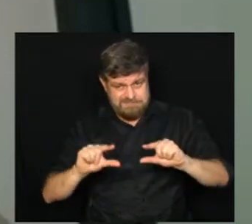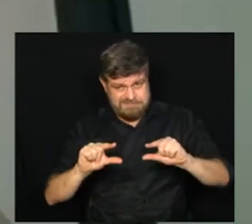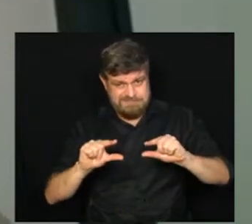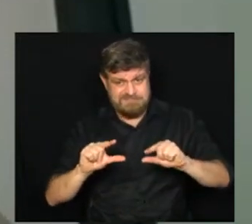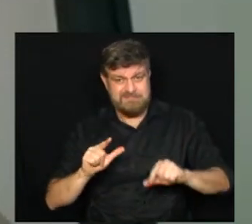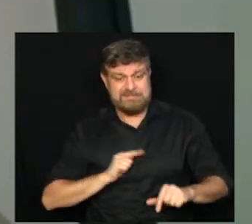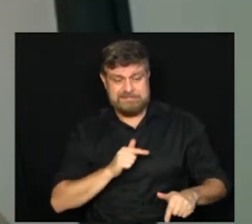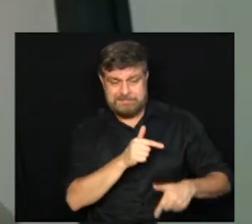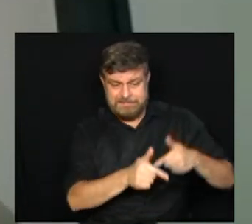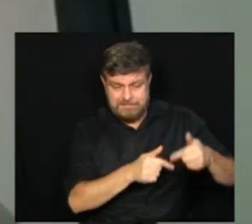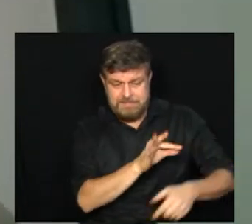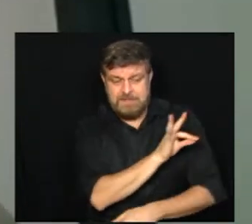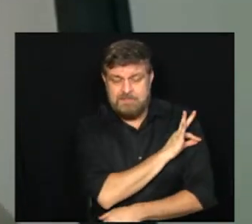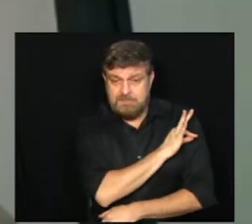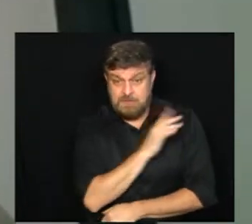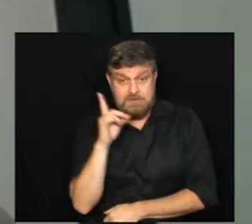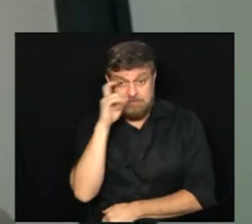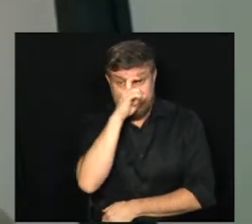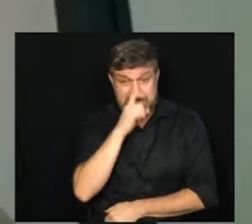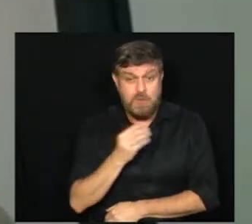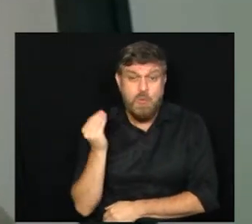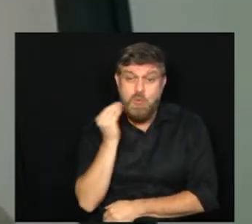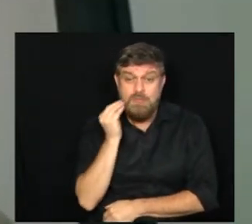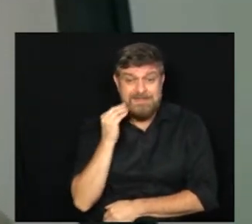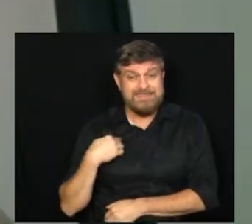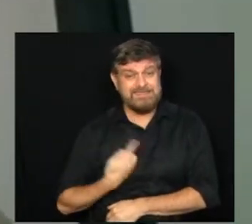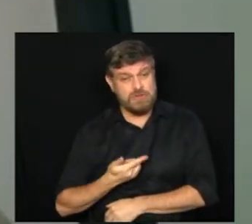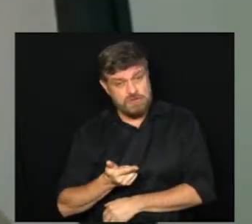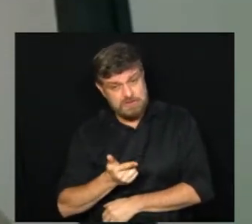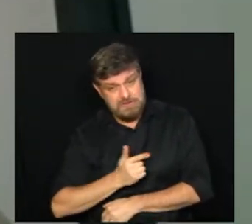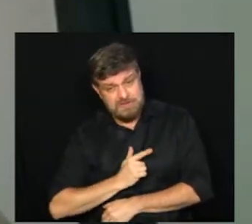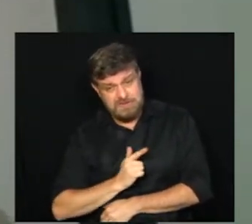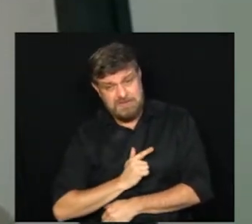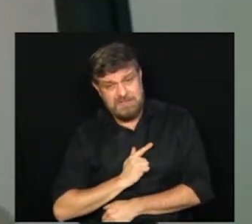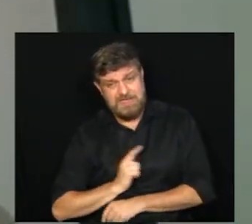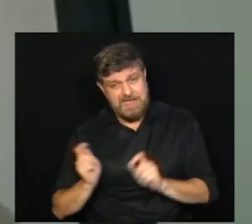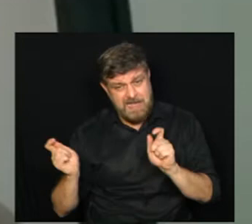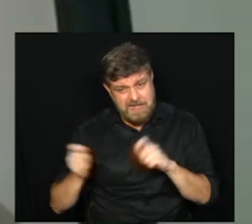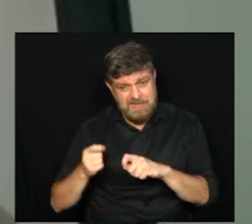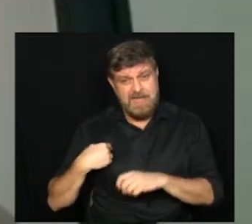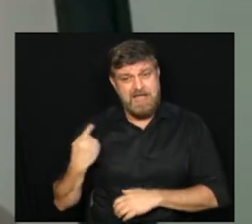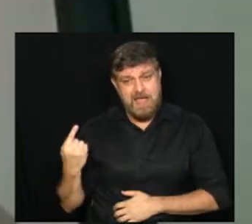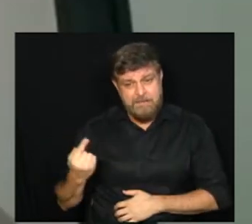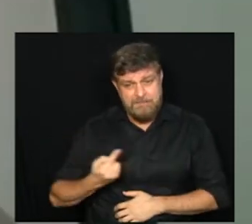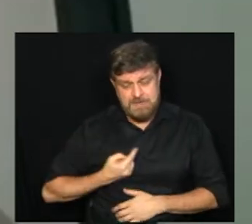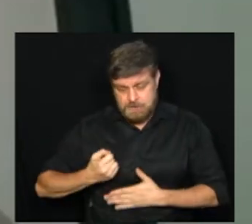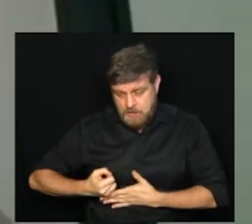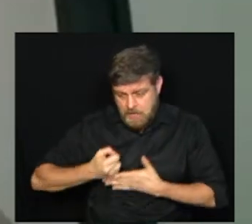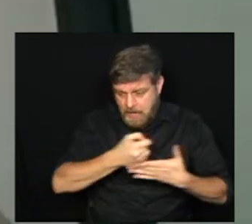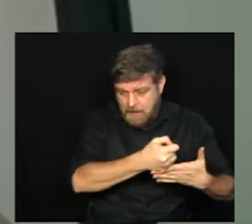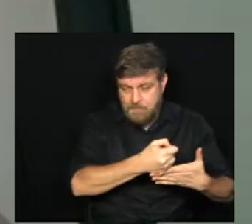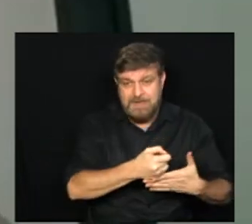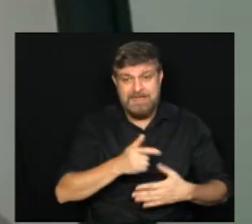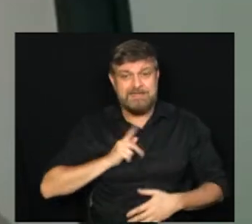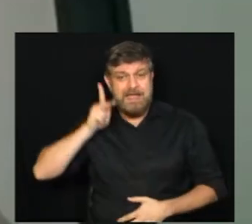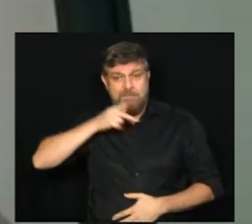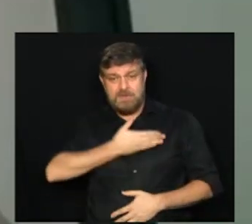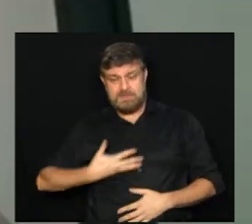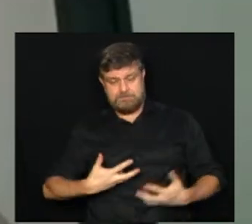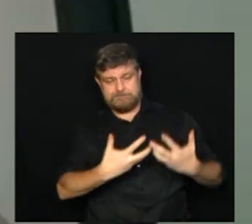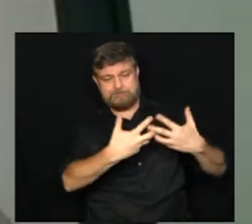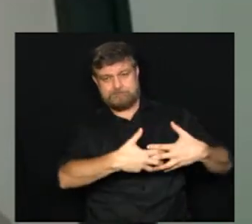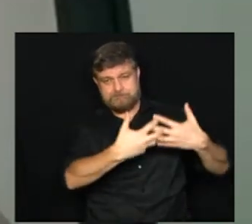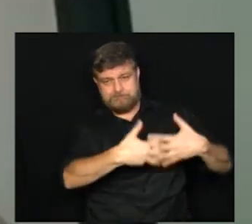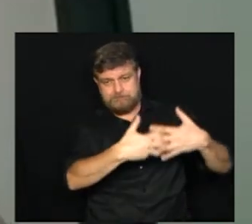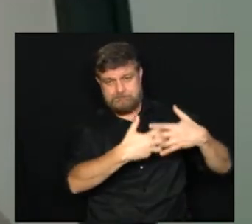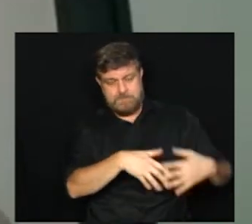e que toda e qualquer oportunidade que a gente tiver que possa ajudar a gente a aplicar políticas públicas para